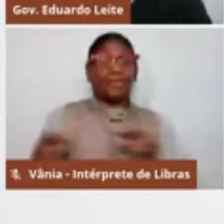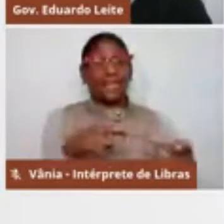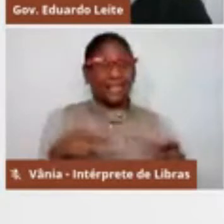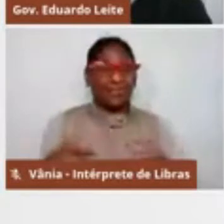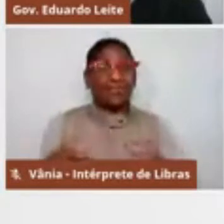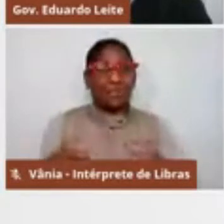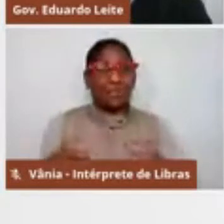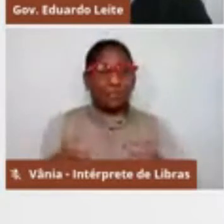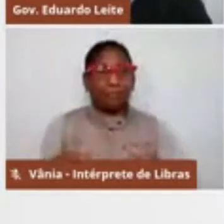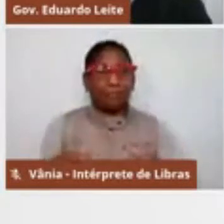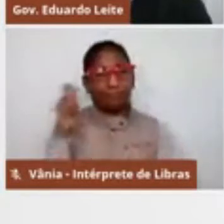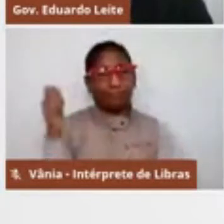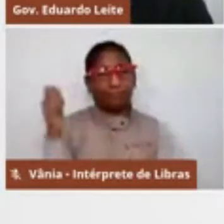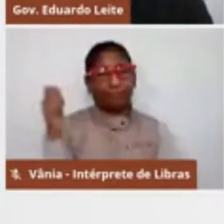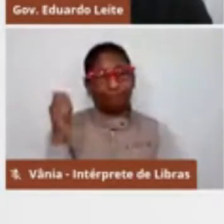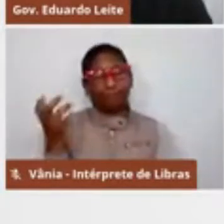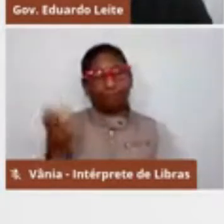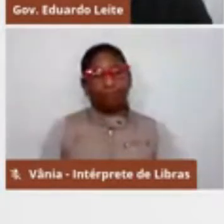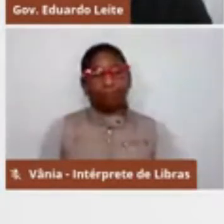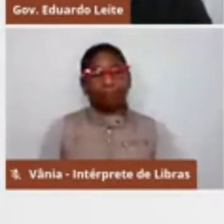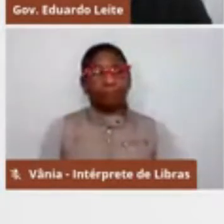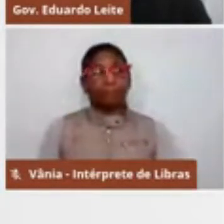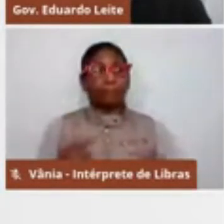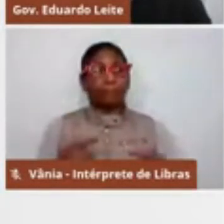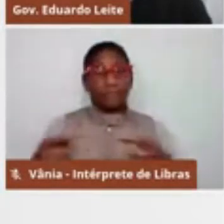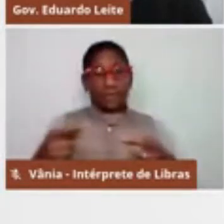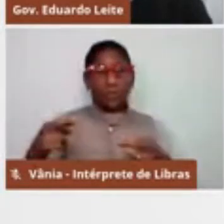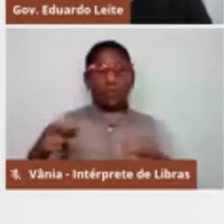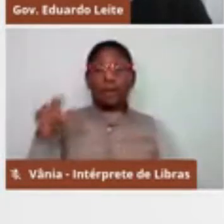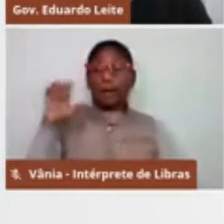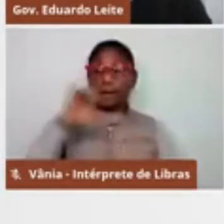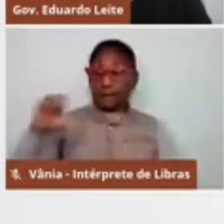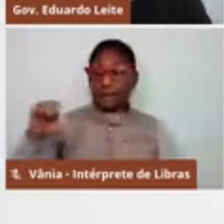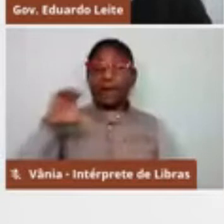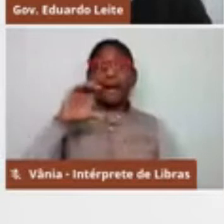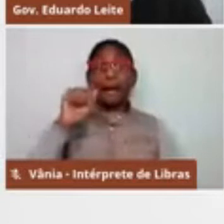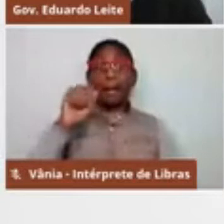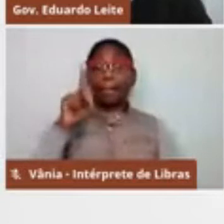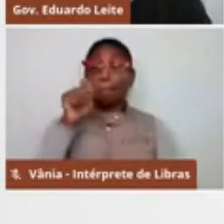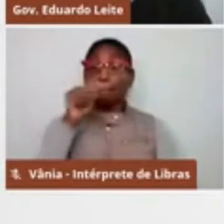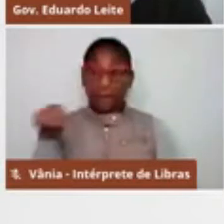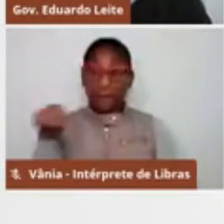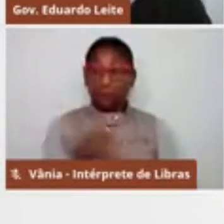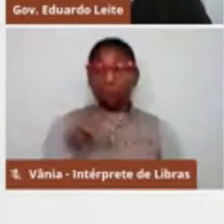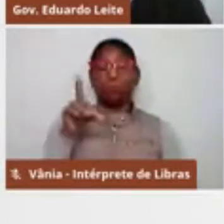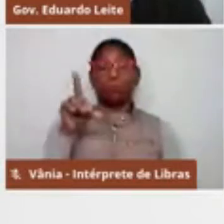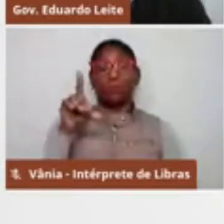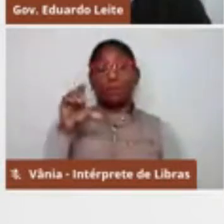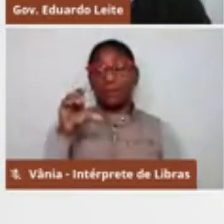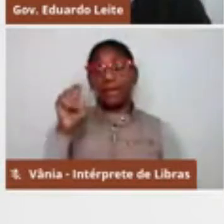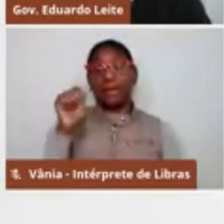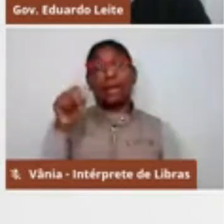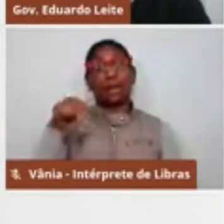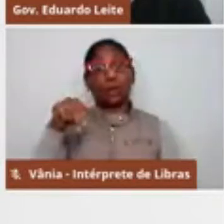Serra Gaúcha. Na região de Capão da Canoa, a gente vê também alguns dados de melhoria, né, mas que